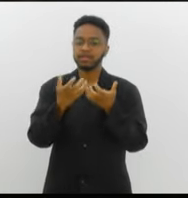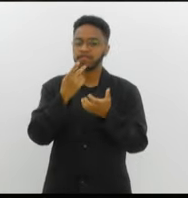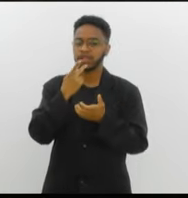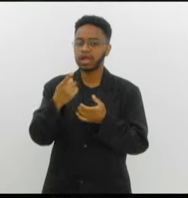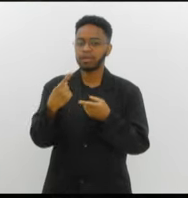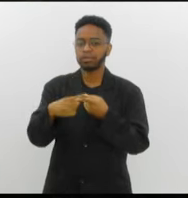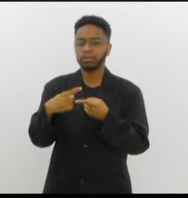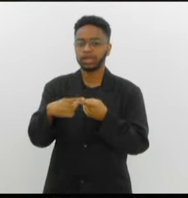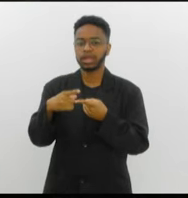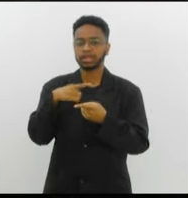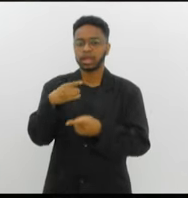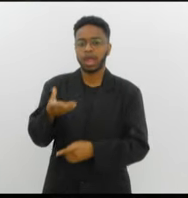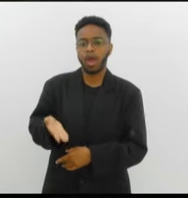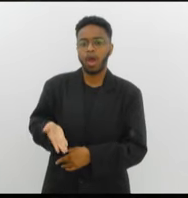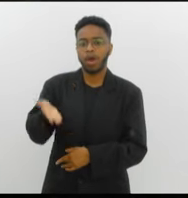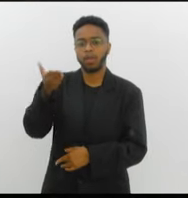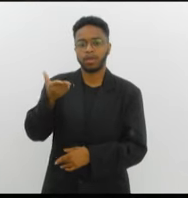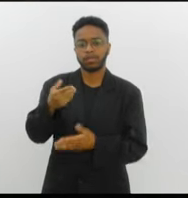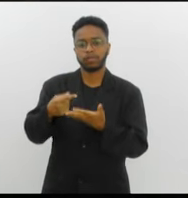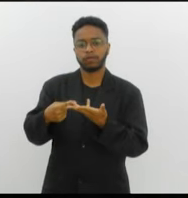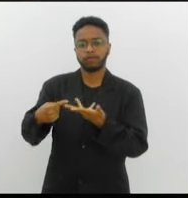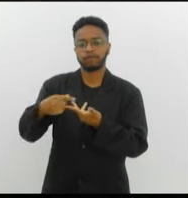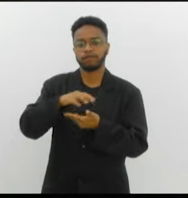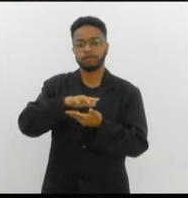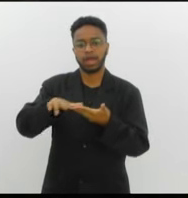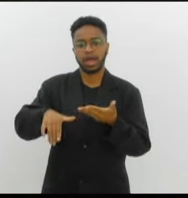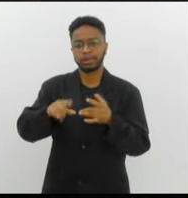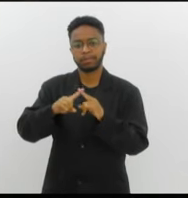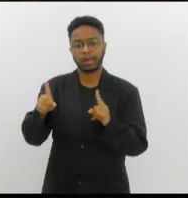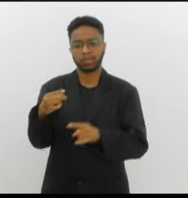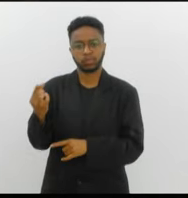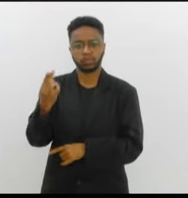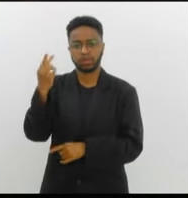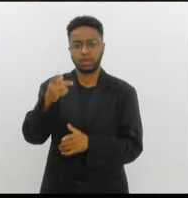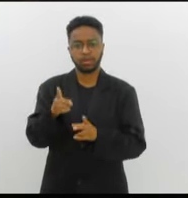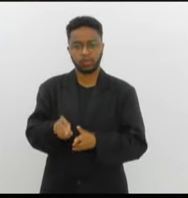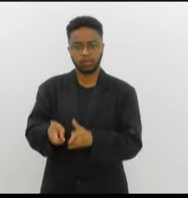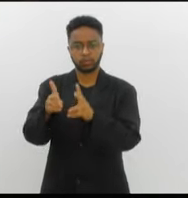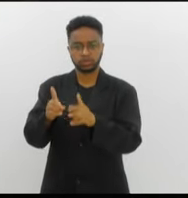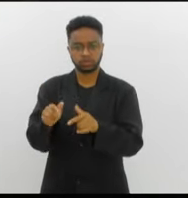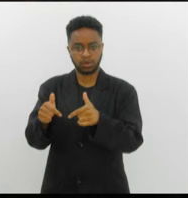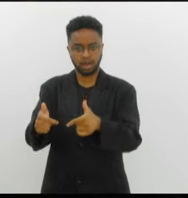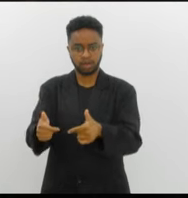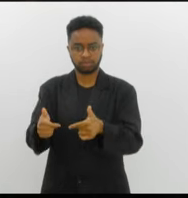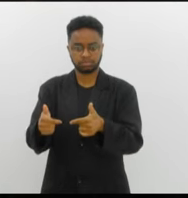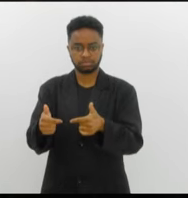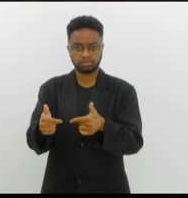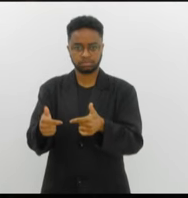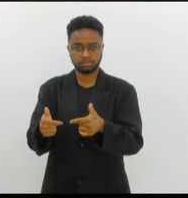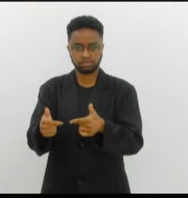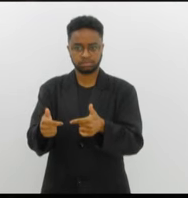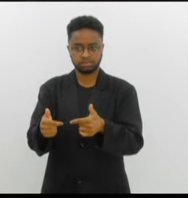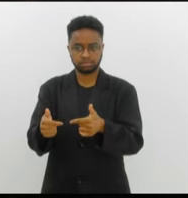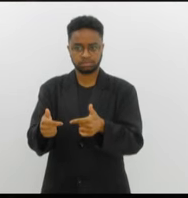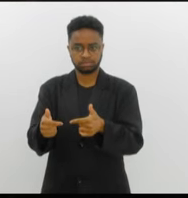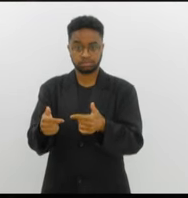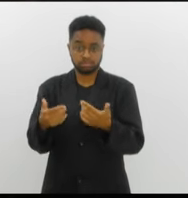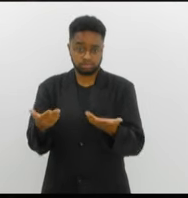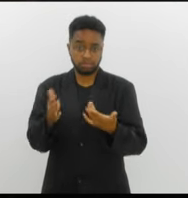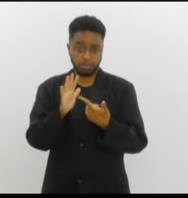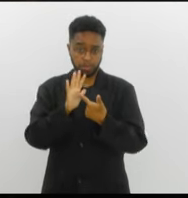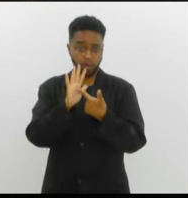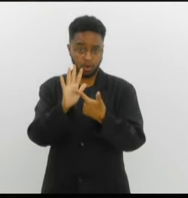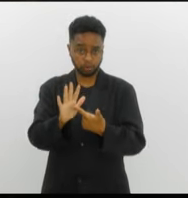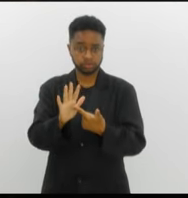todos os aumentos, não dá para manter a operação? Apresente,